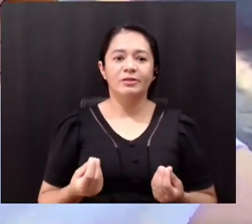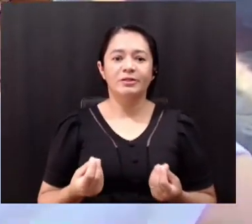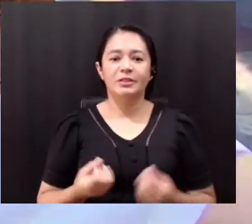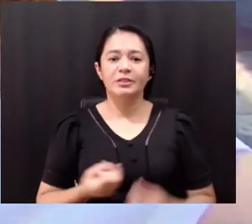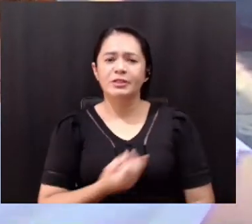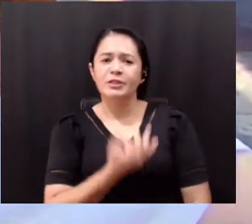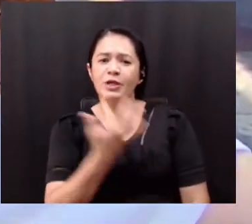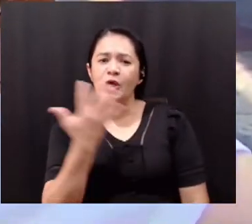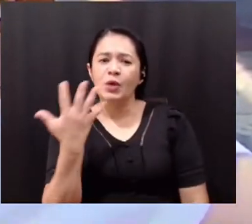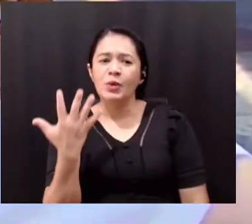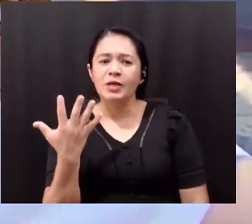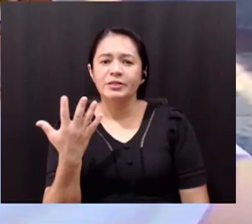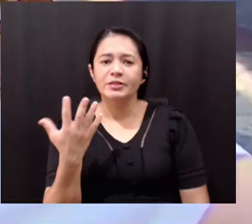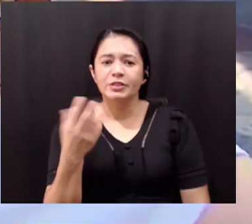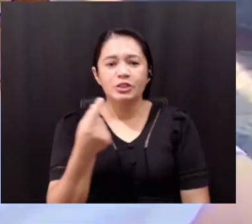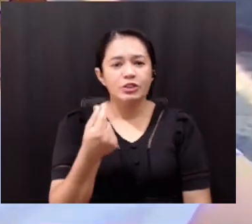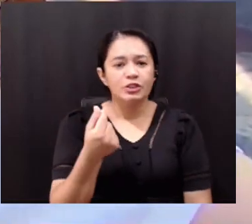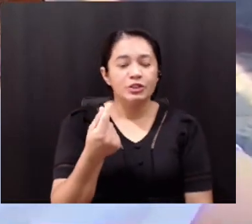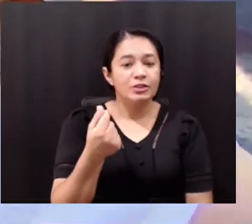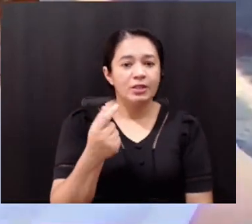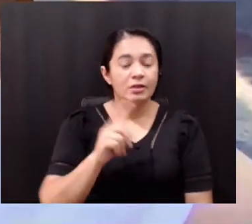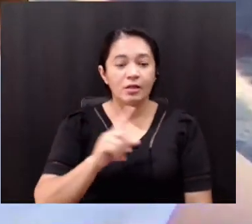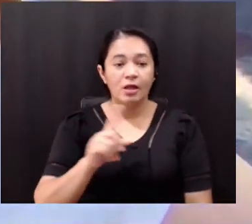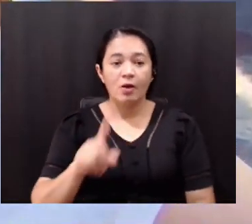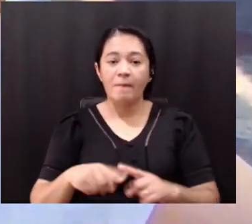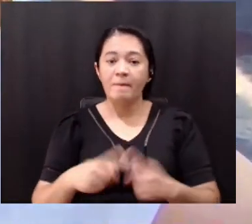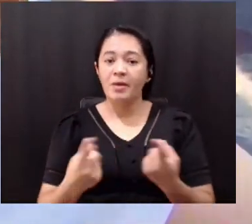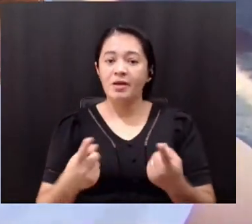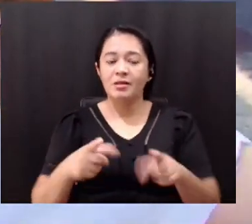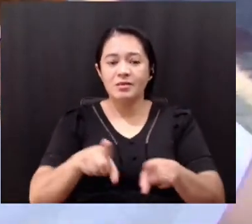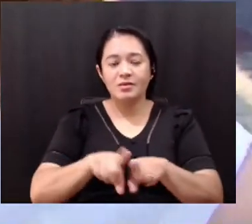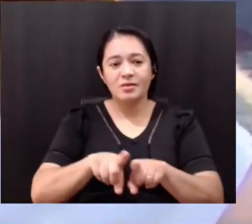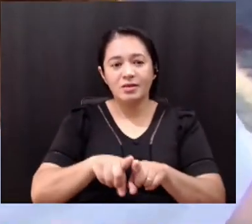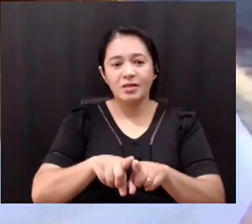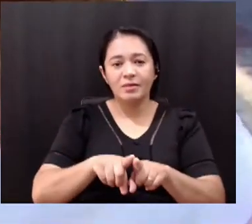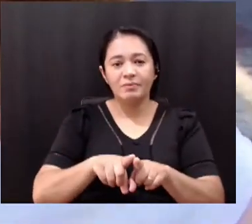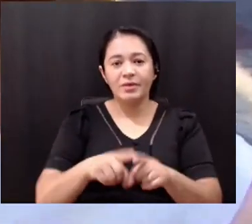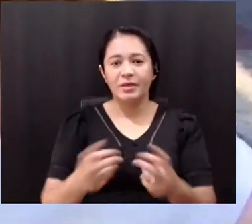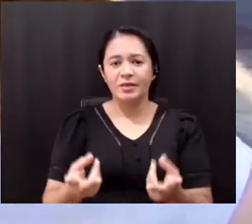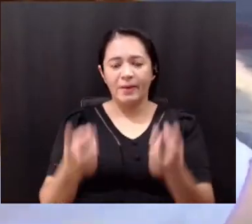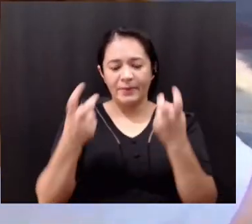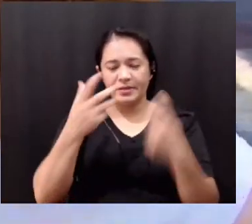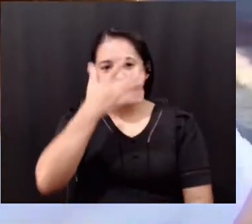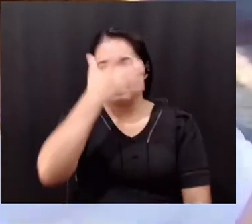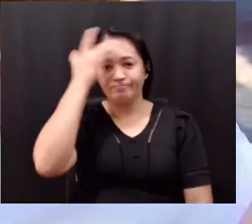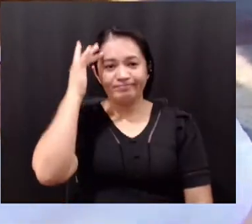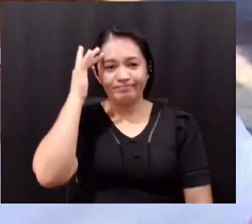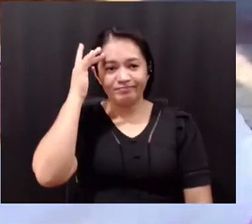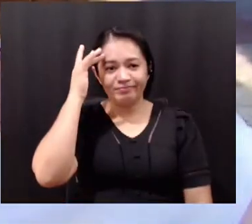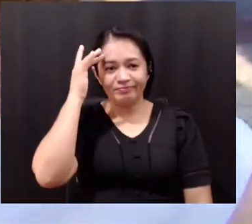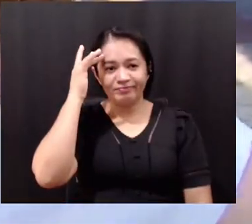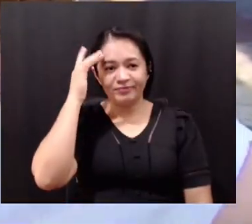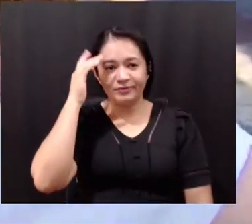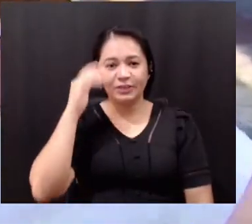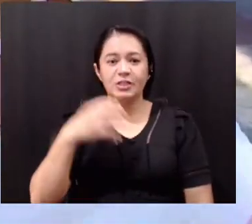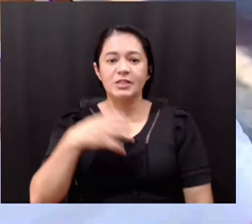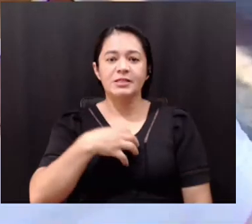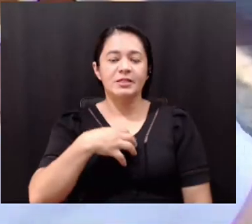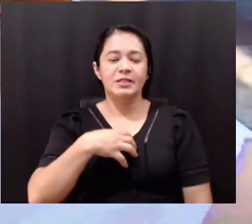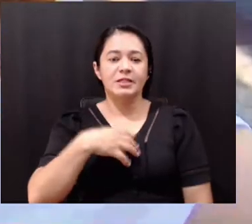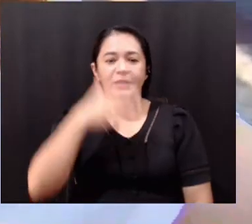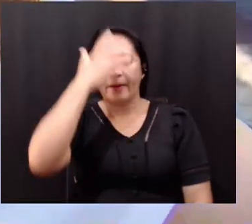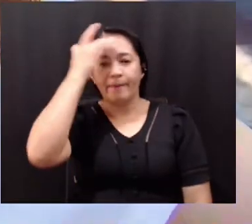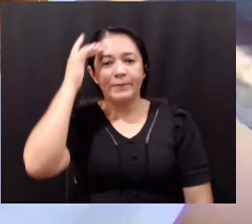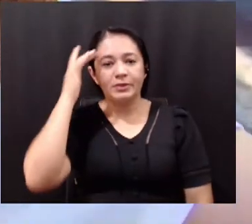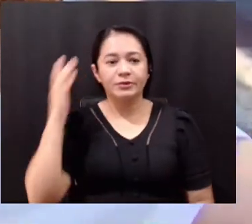monetária, mas também na percepção da pessoa, não? Como se sente a pessoa, se